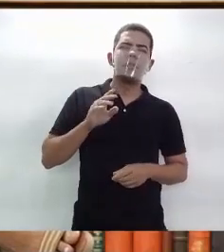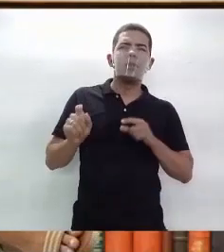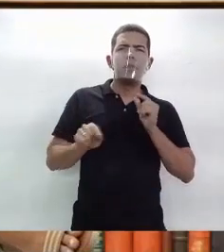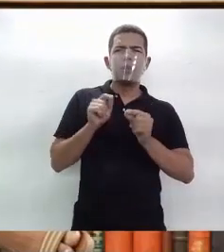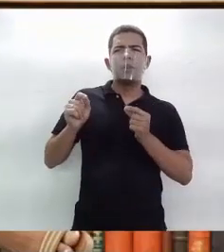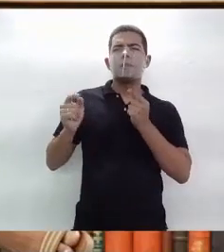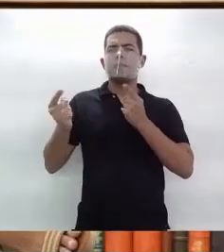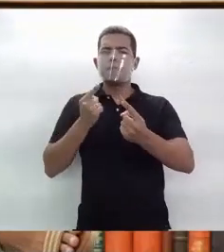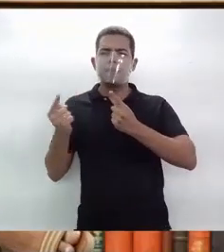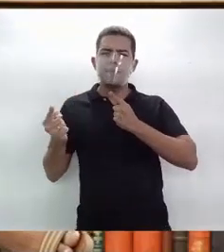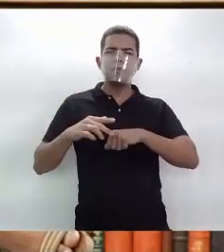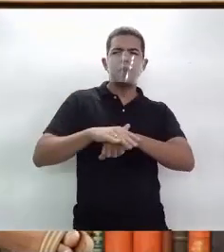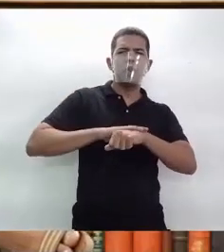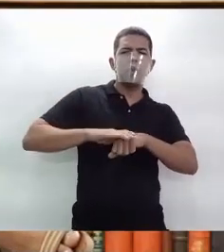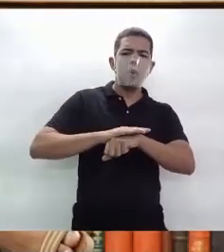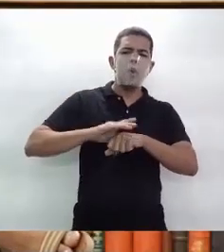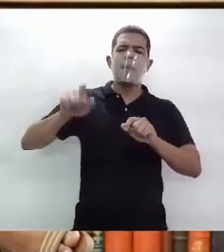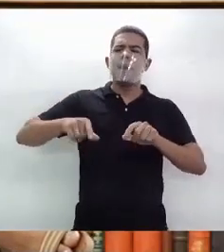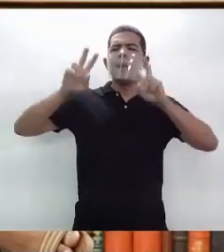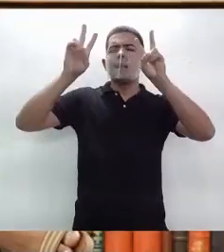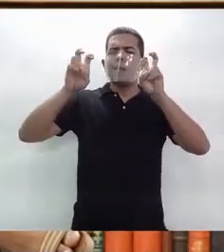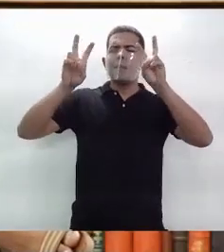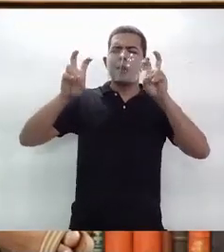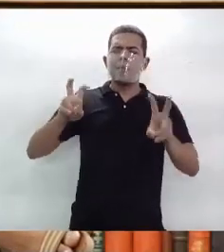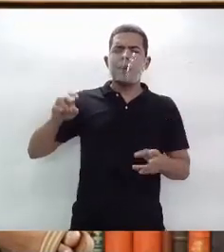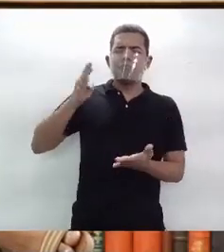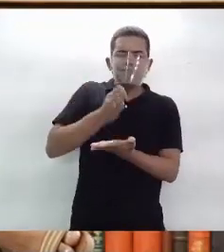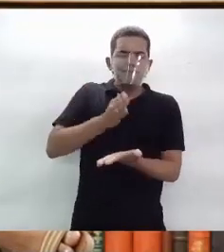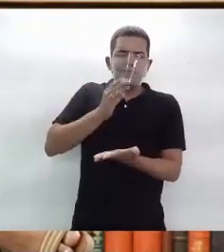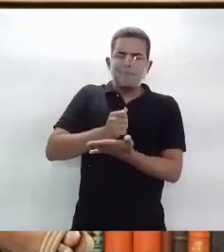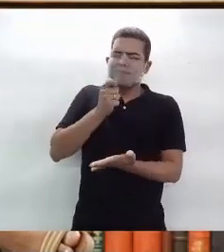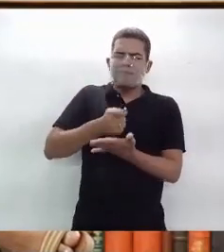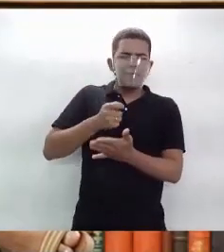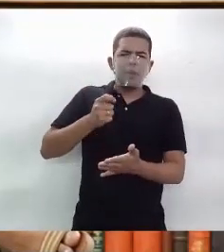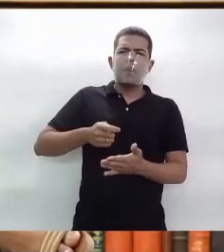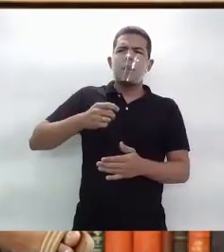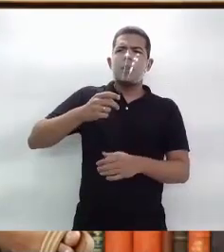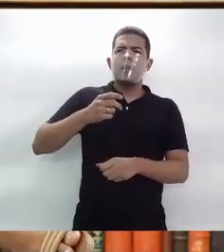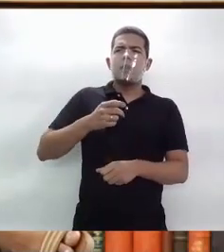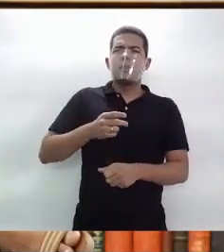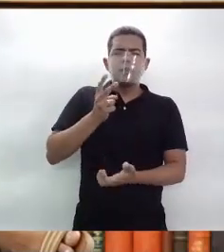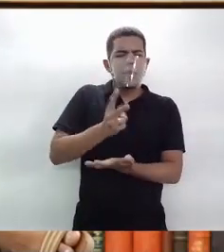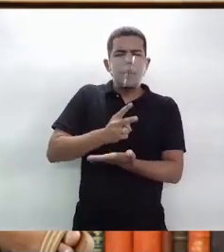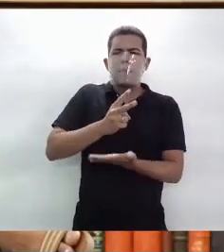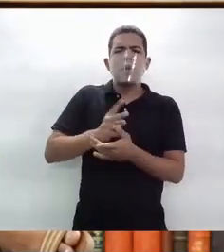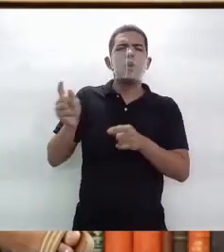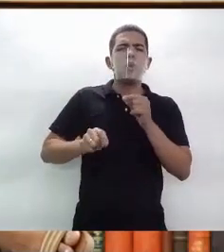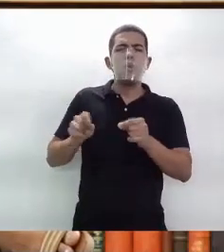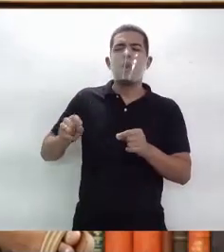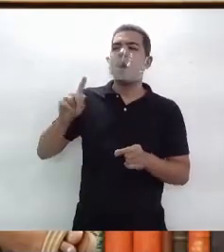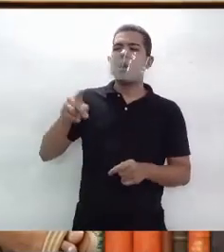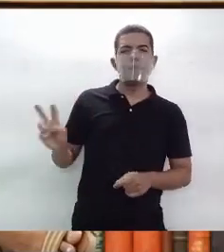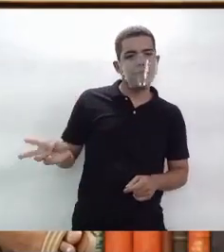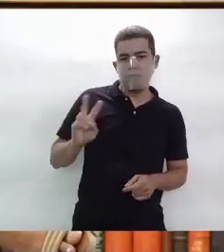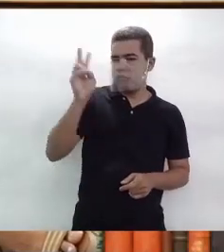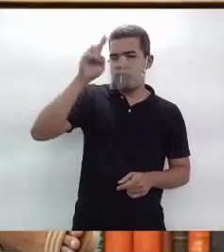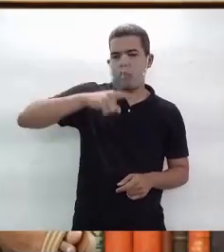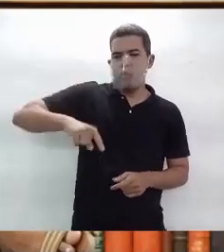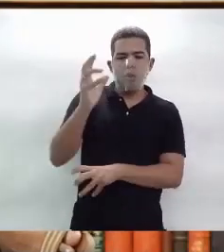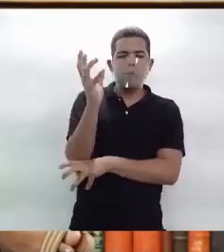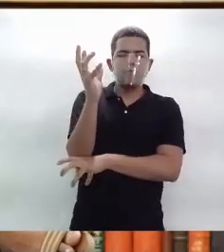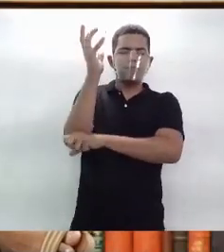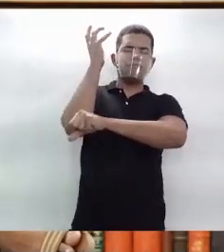aqui, sempre batemos nessa tecla, essa busca da valorização do que é nosso, nossas raízes. Não